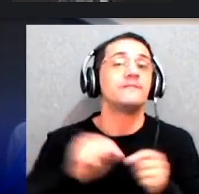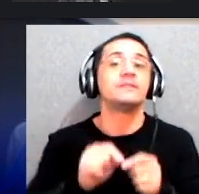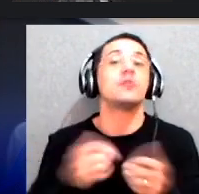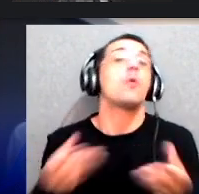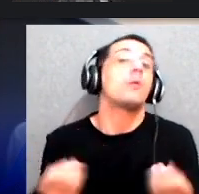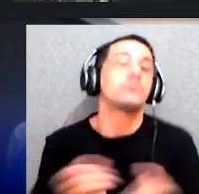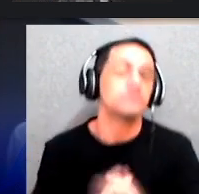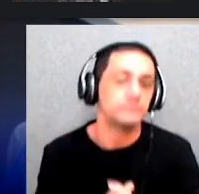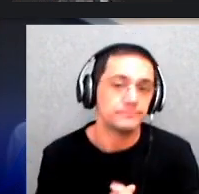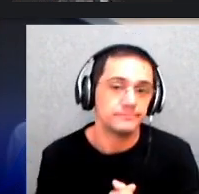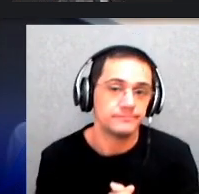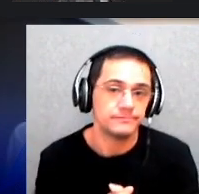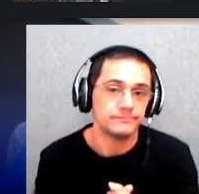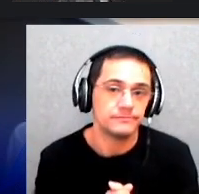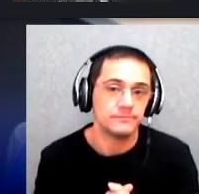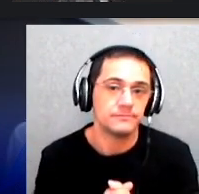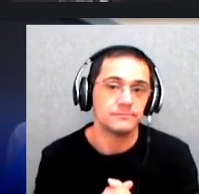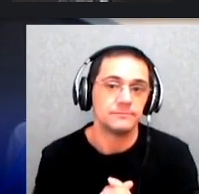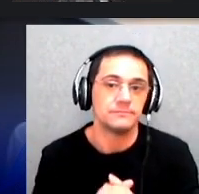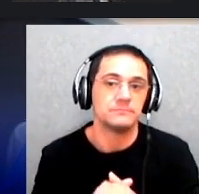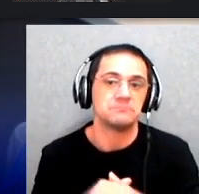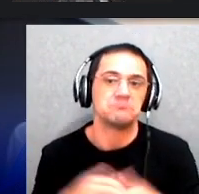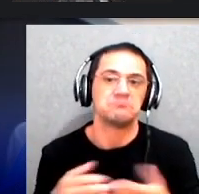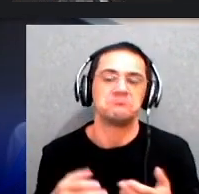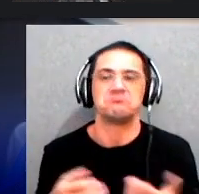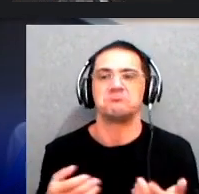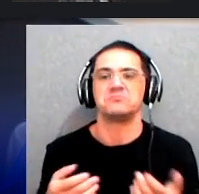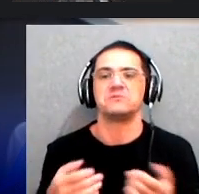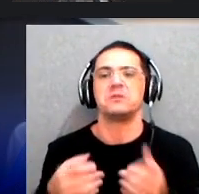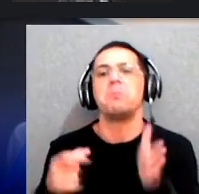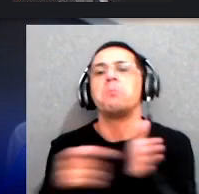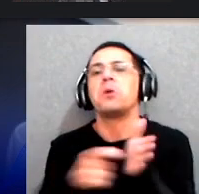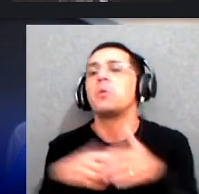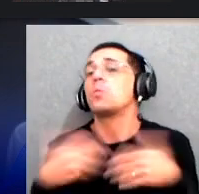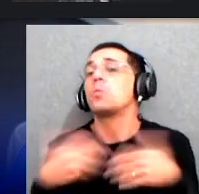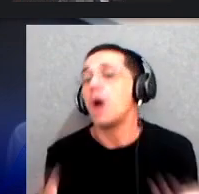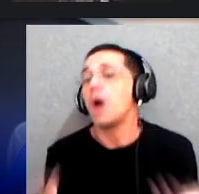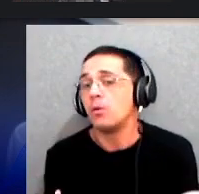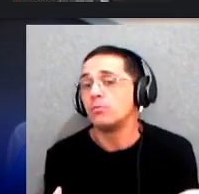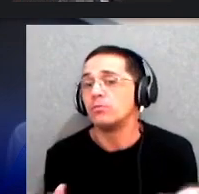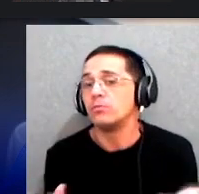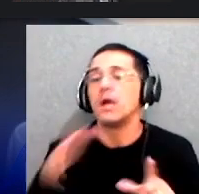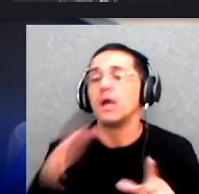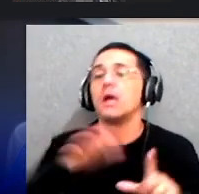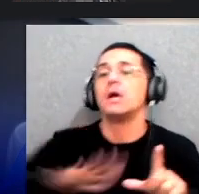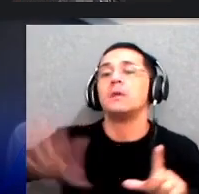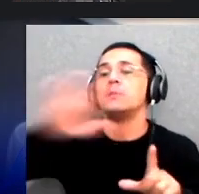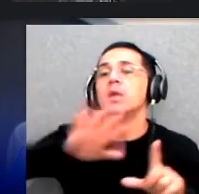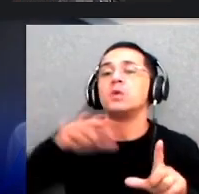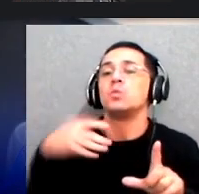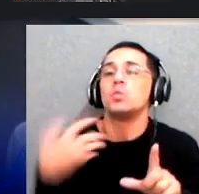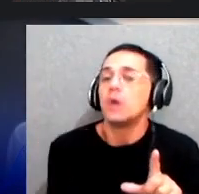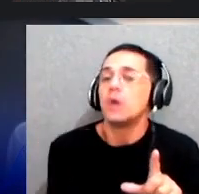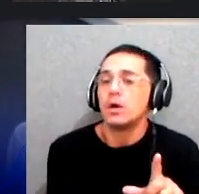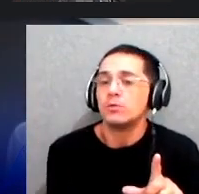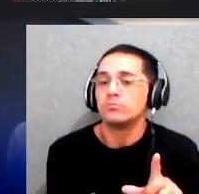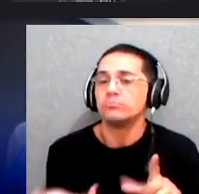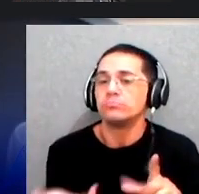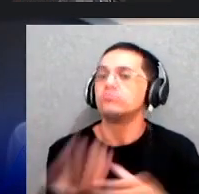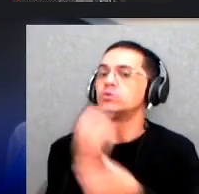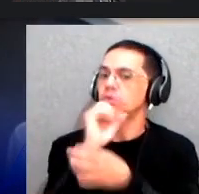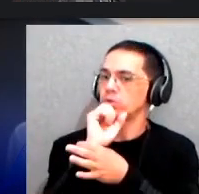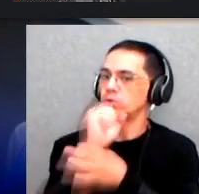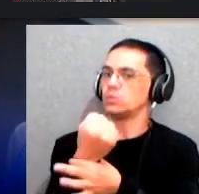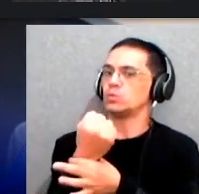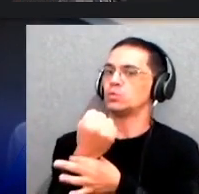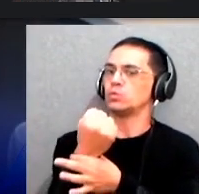criminal? Vai ser por FaceTime, por WhatsApp? Esse ambiente seguiu algum protocolo de segurança para eu saber que